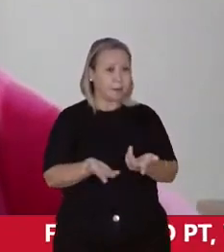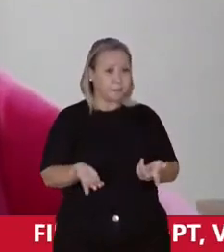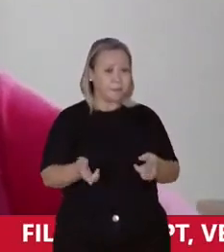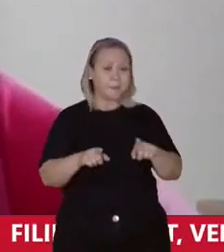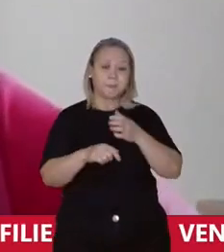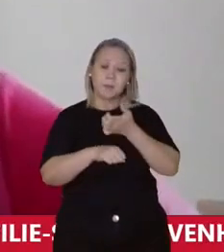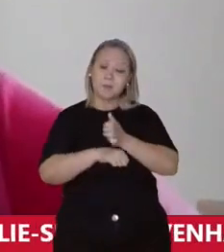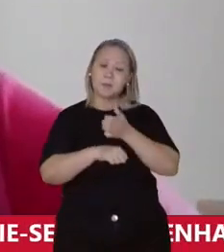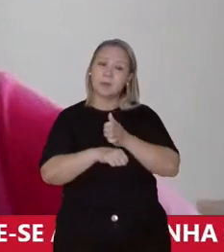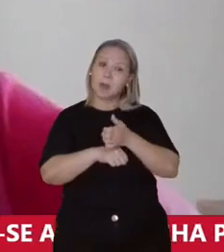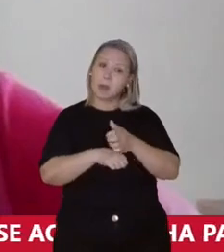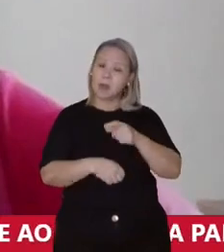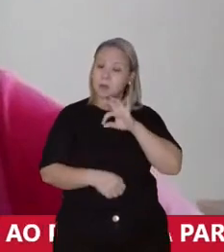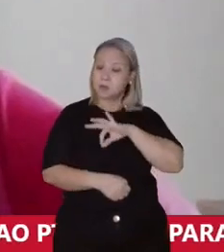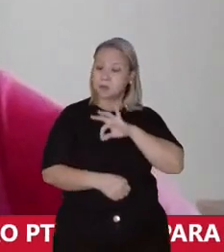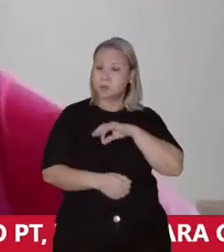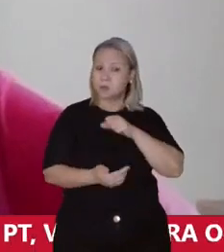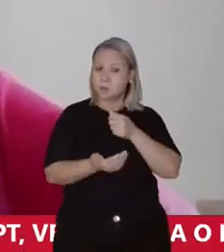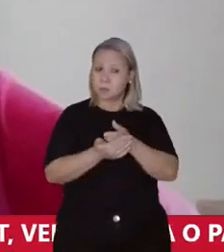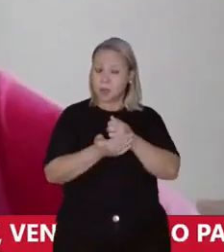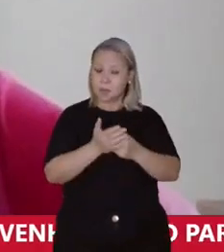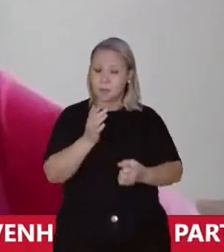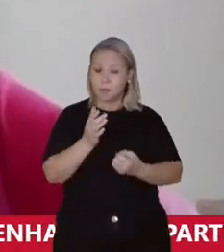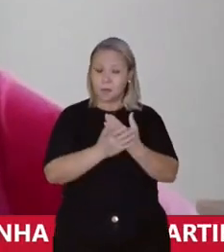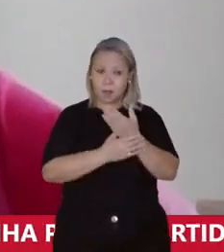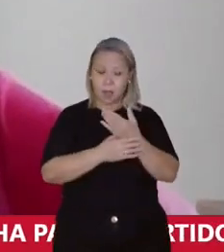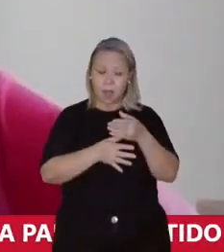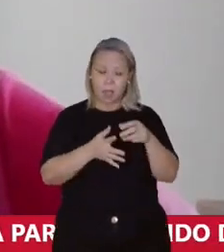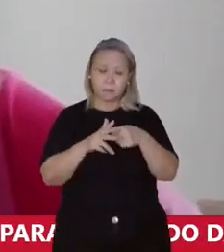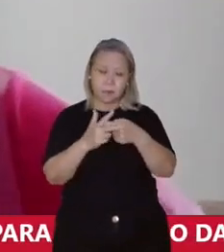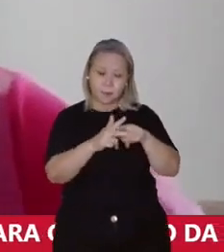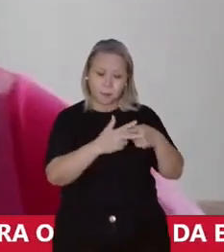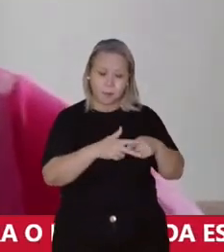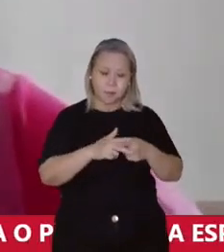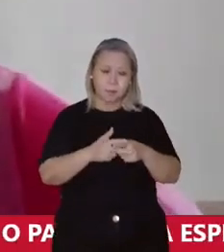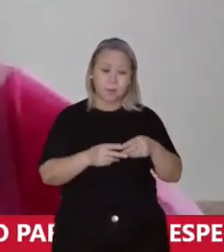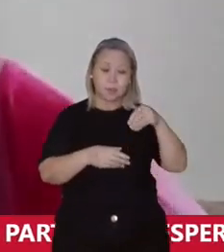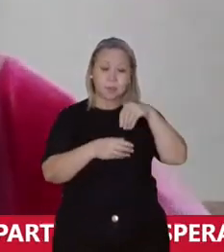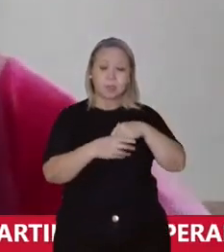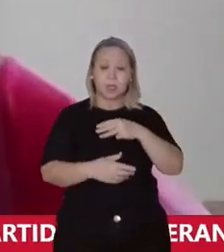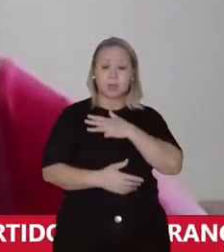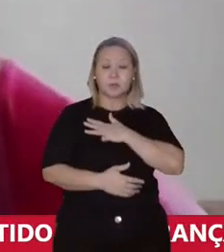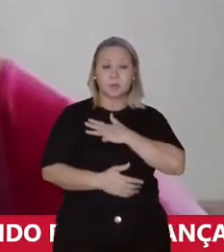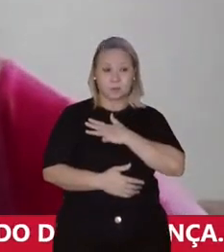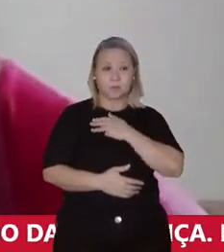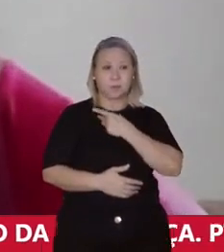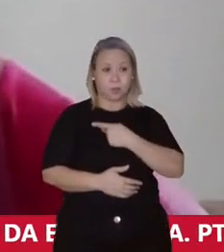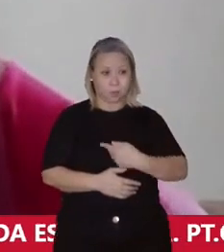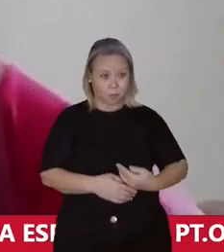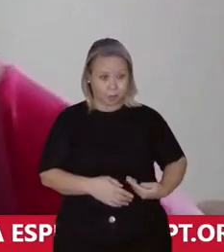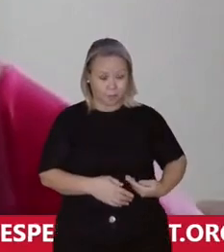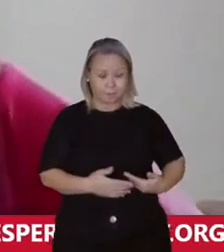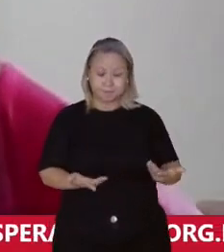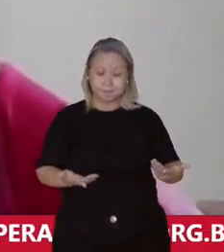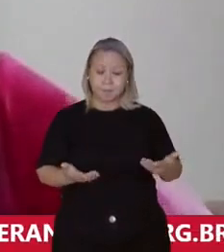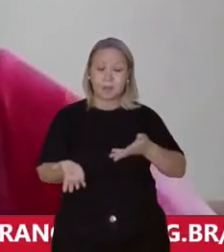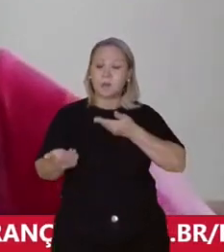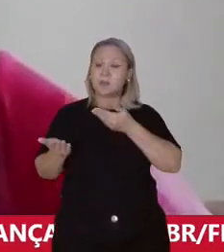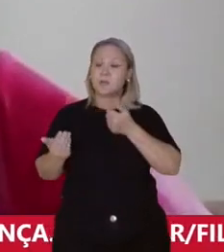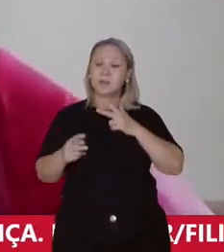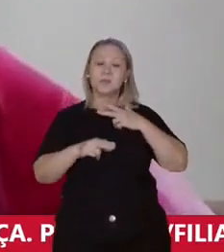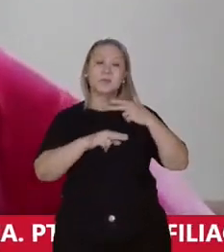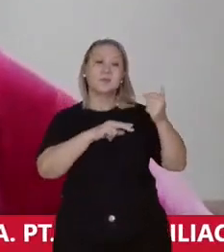e aperfeiçoado dentro do programa, dentro do governo do nosso presidente Lula. É uma juventude que saiu da universidade e se